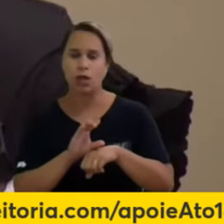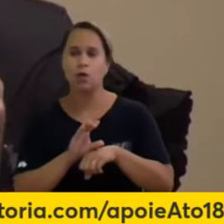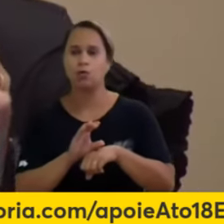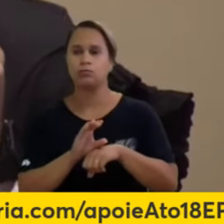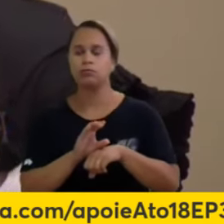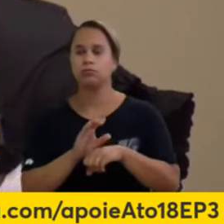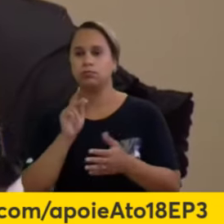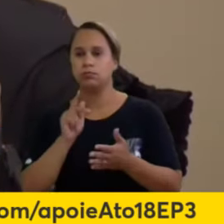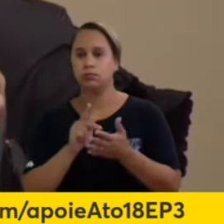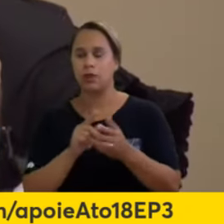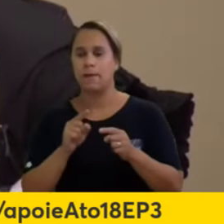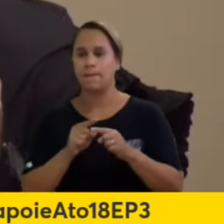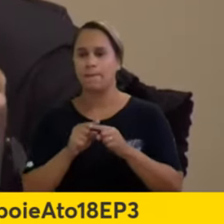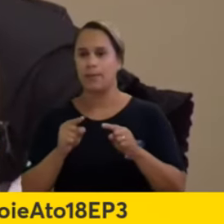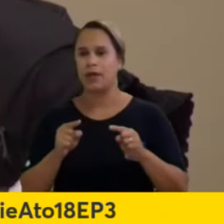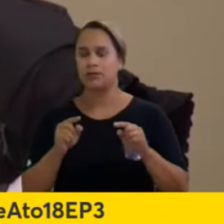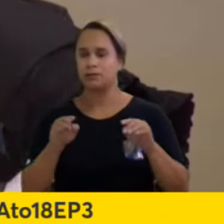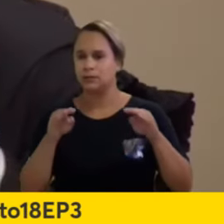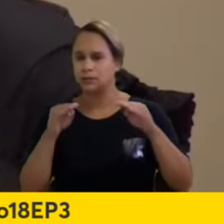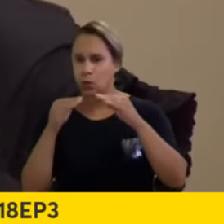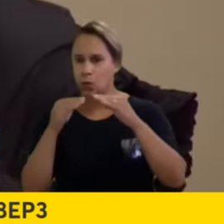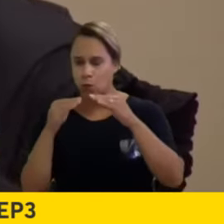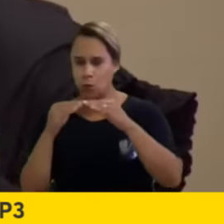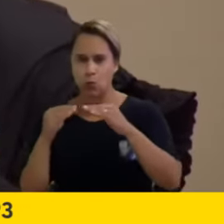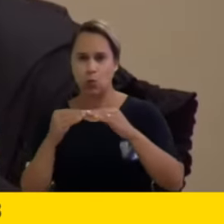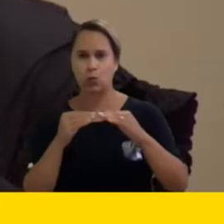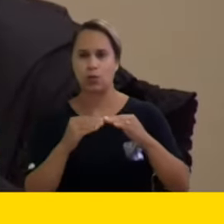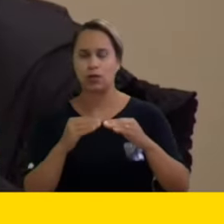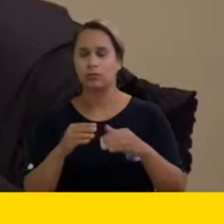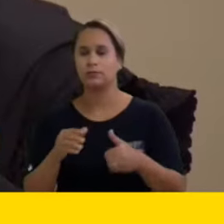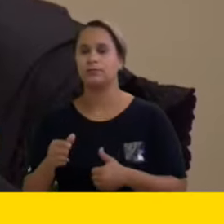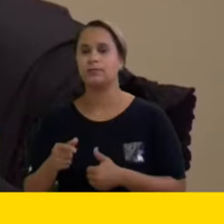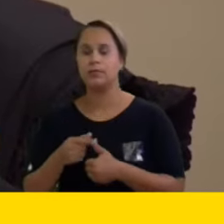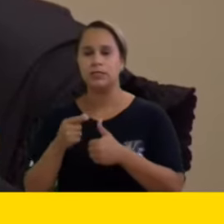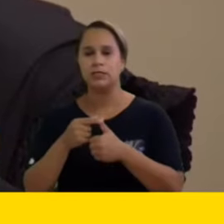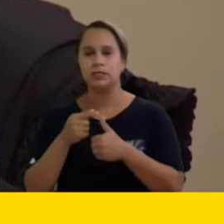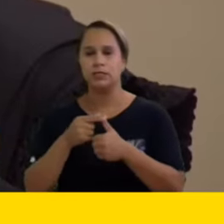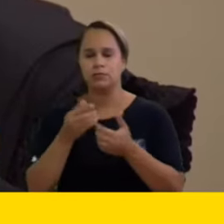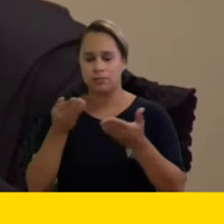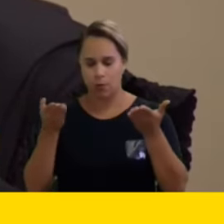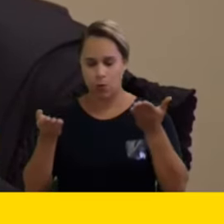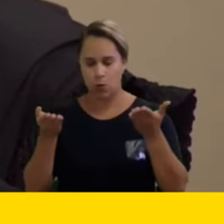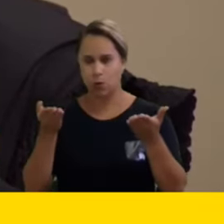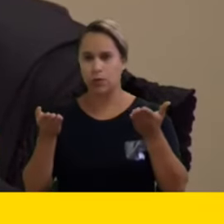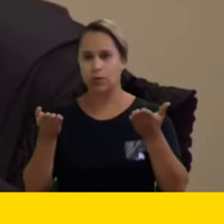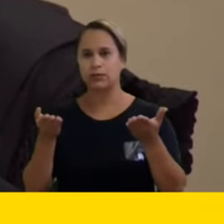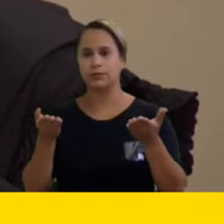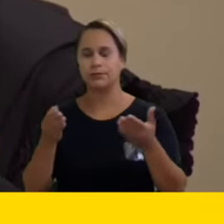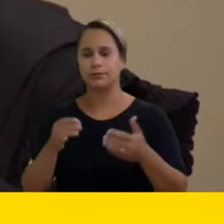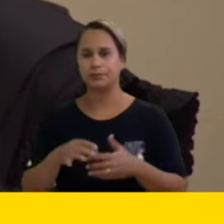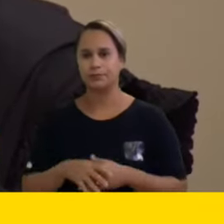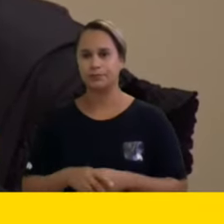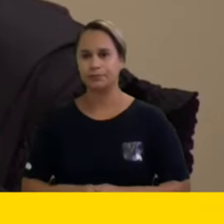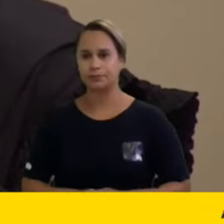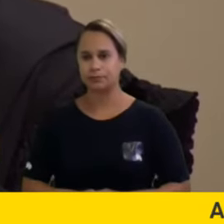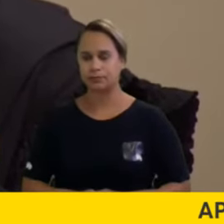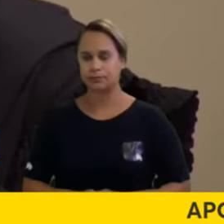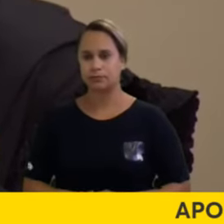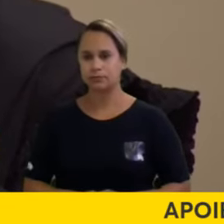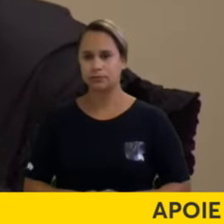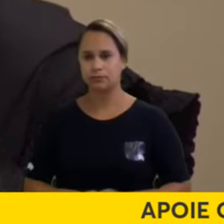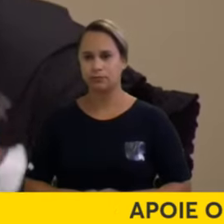compatibilidade das restrições estabelecidas com o princípio da proporcionalidade essa orientação ainda que consoante magistr Gilmar Ferreira